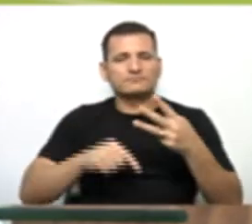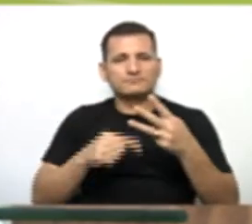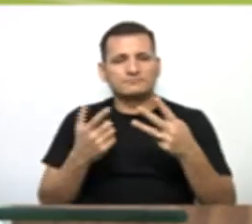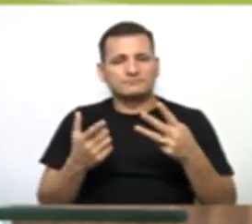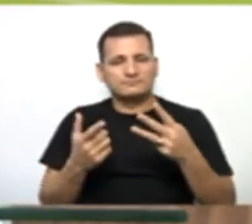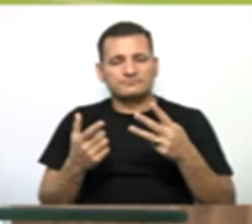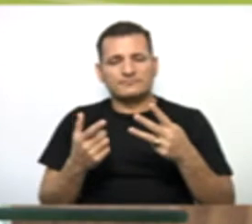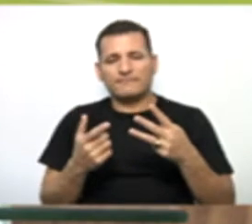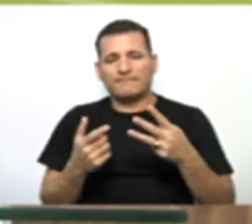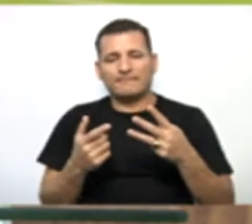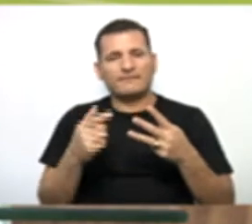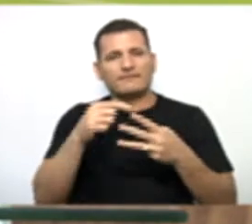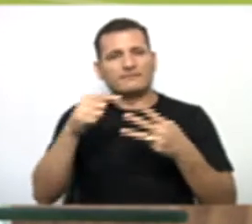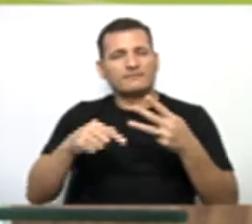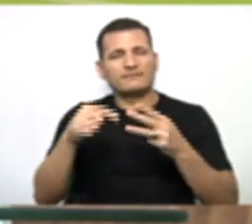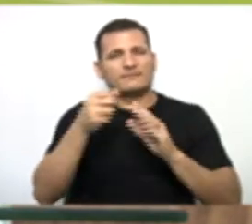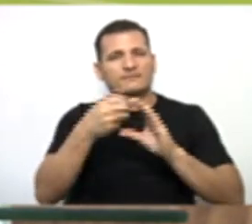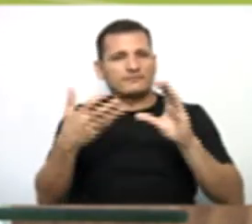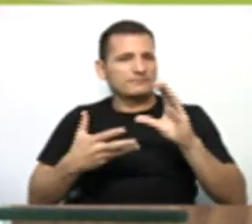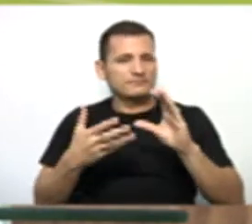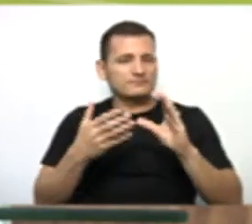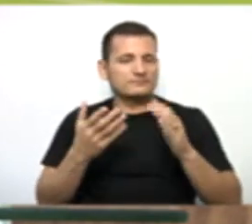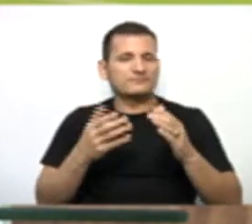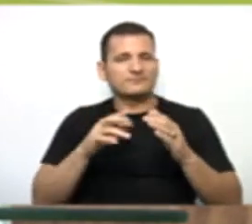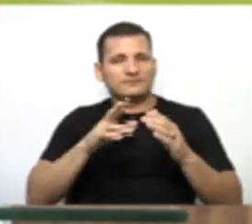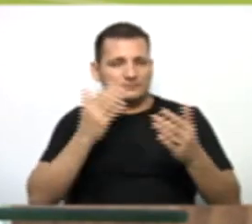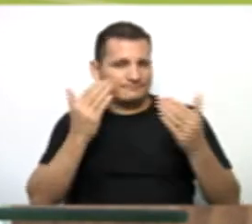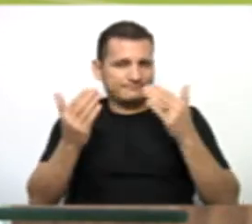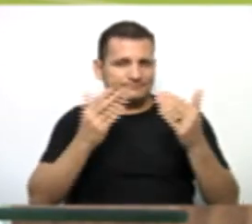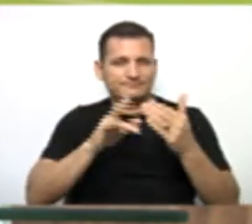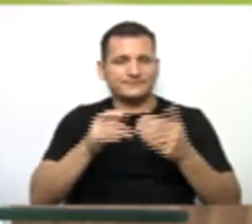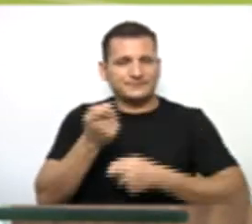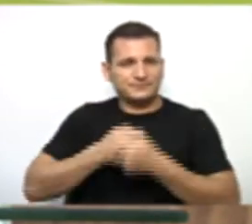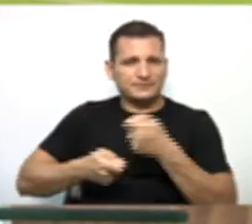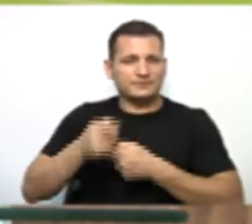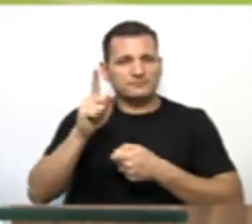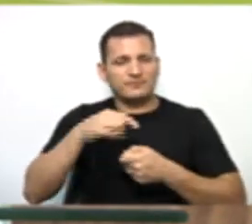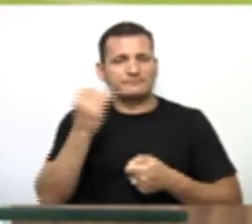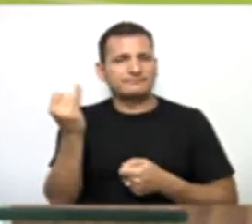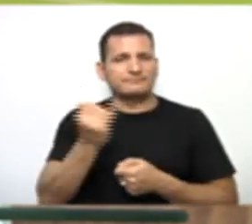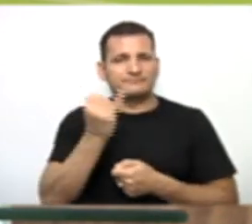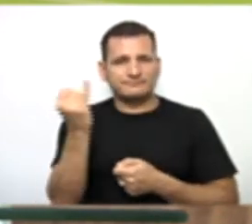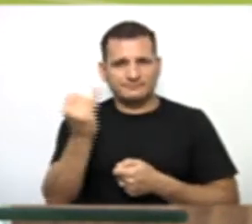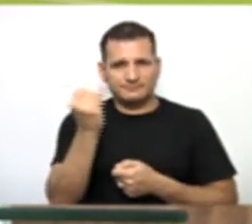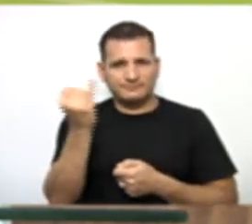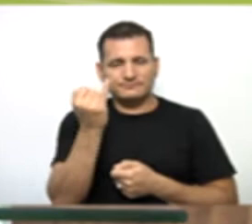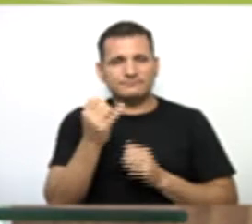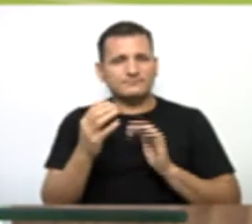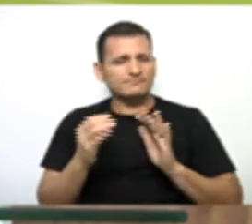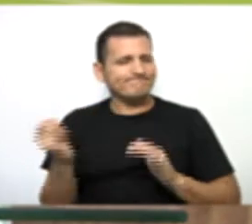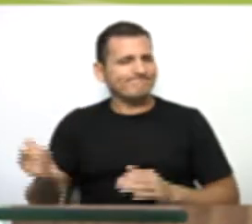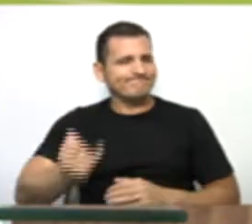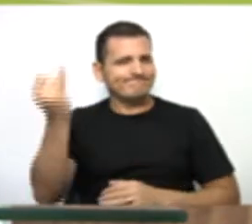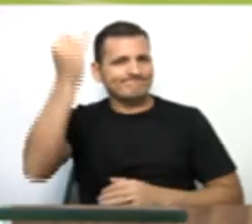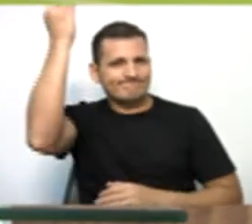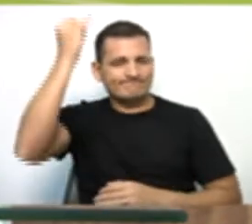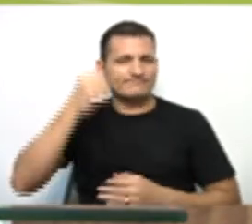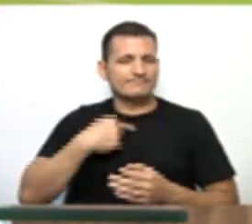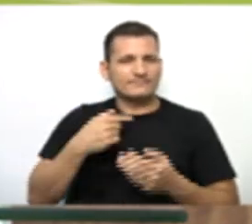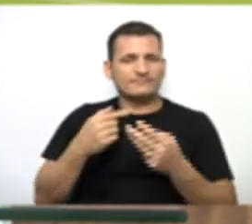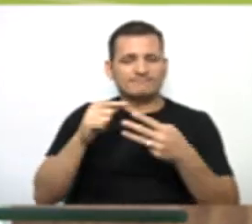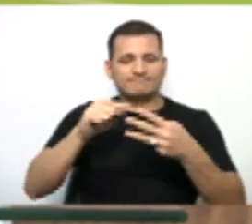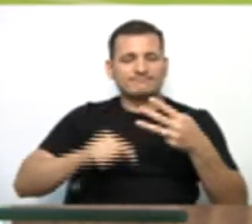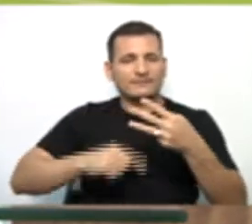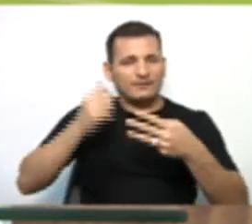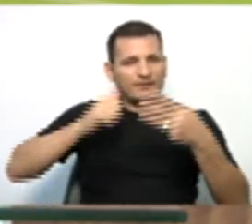três características que a gente vai analisar na negociação são extremamente importantes e é importantíssimo que a gente avalie